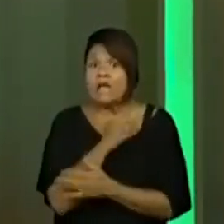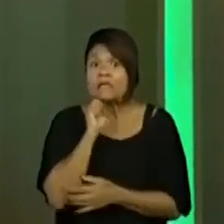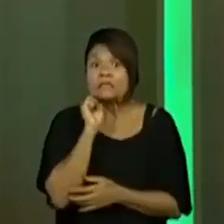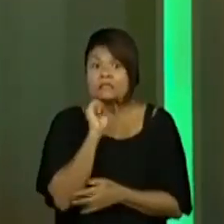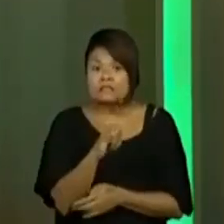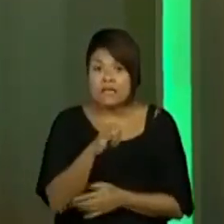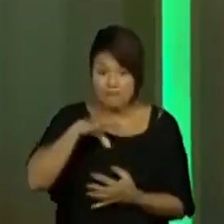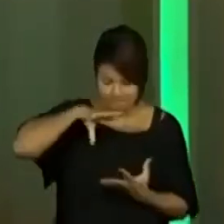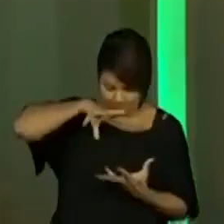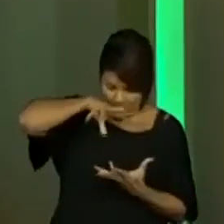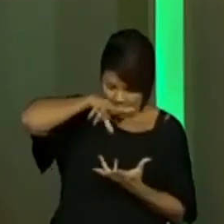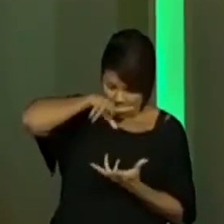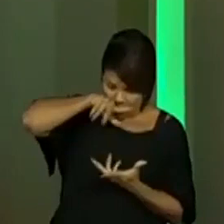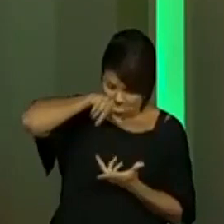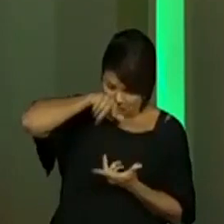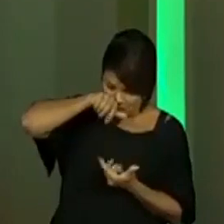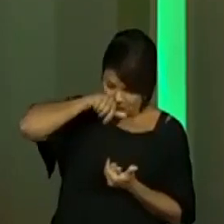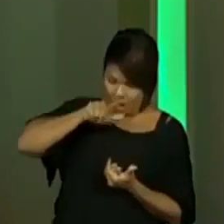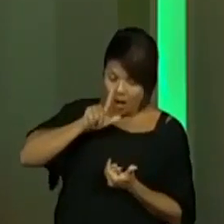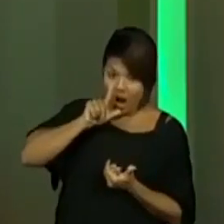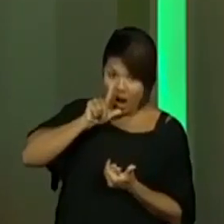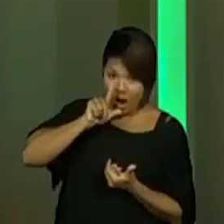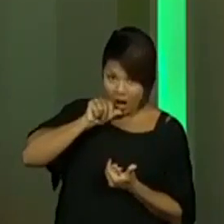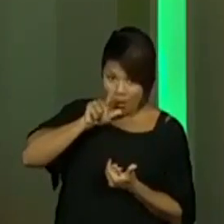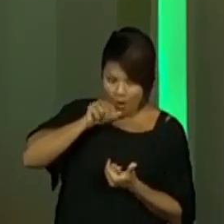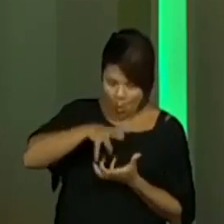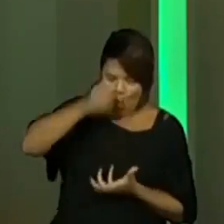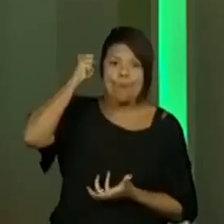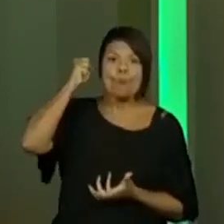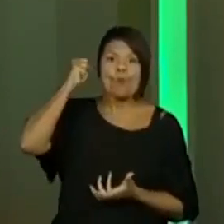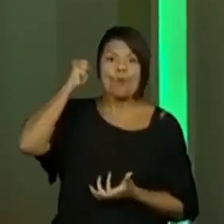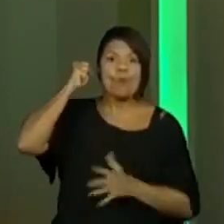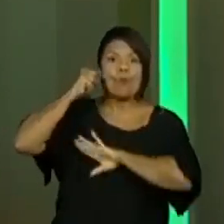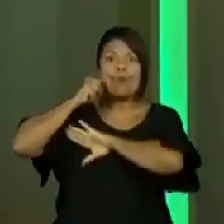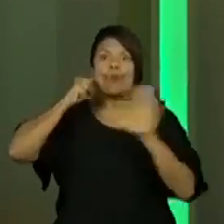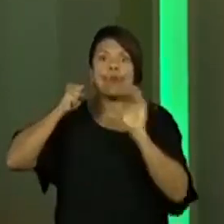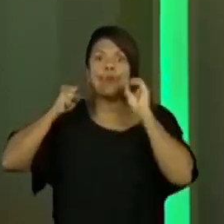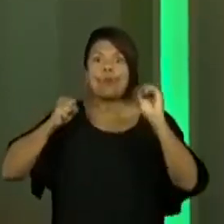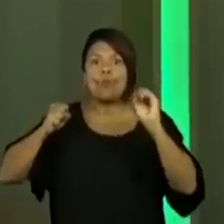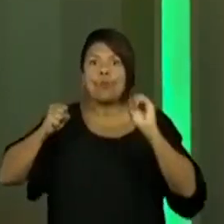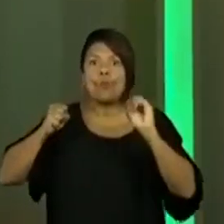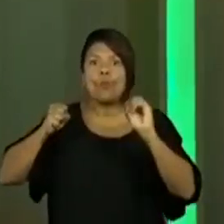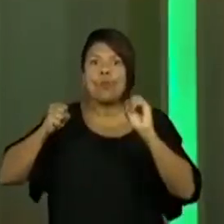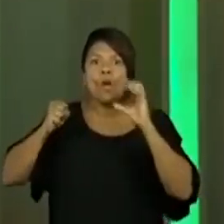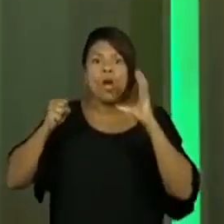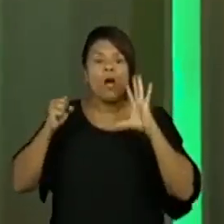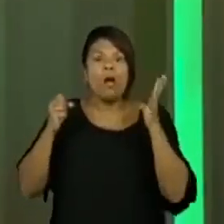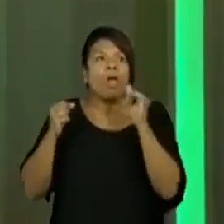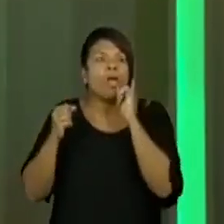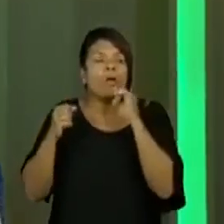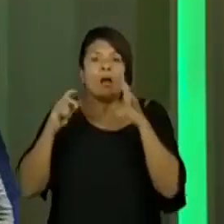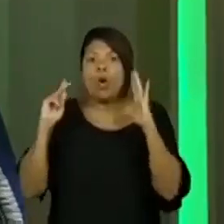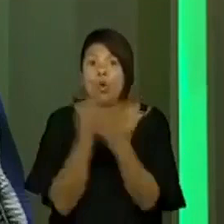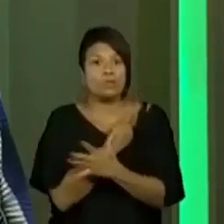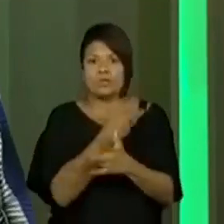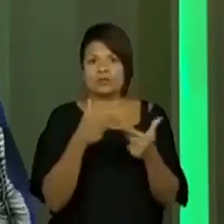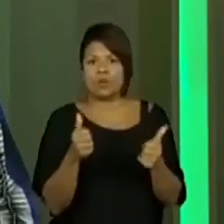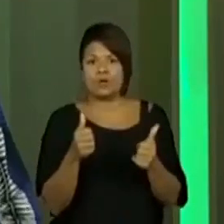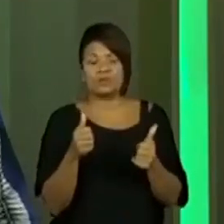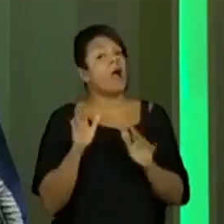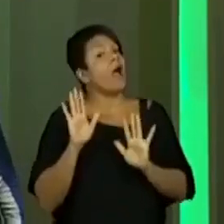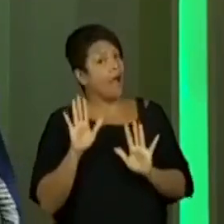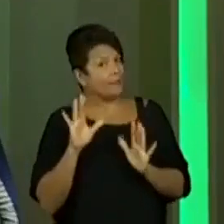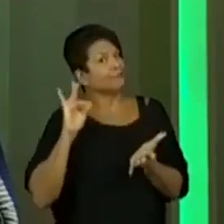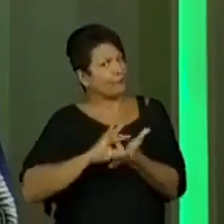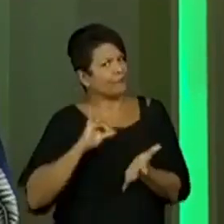água do planeta acabasse? Vamos supor que acontece alguma coisa. Na verdade, nós já temos